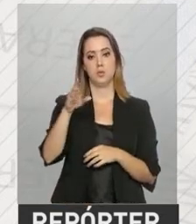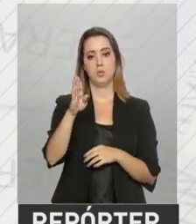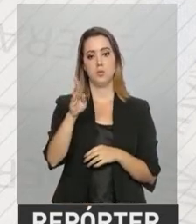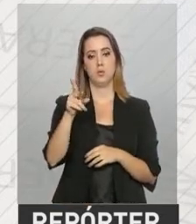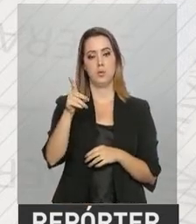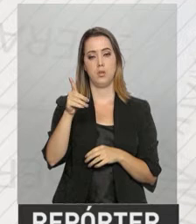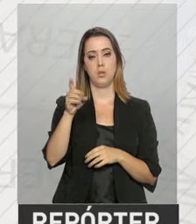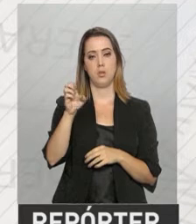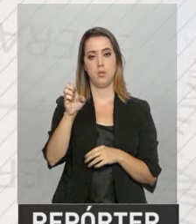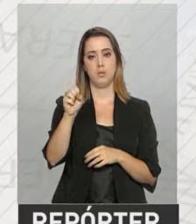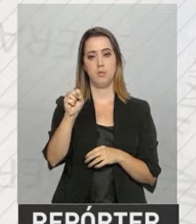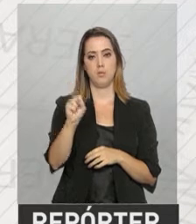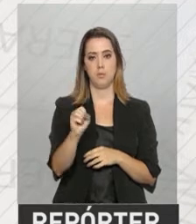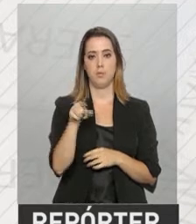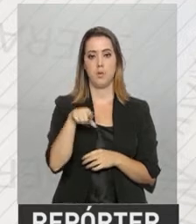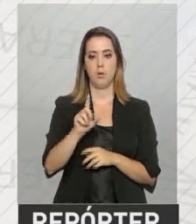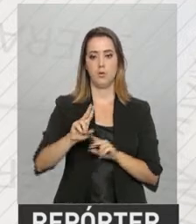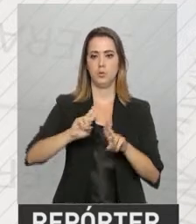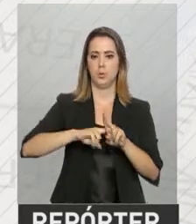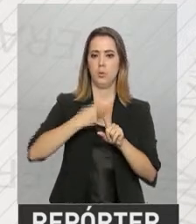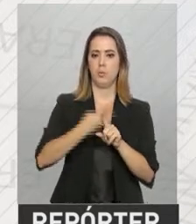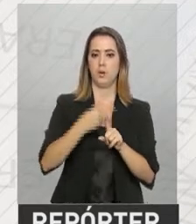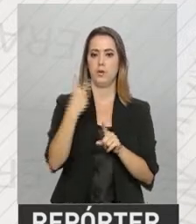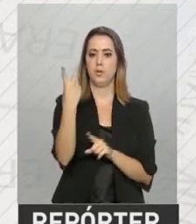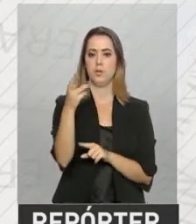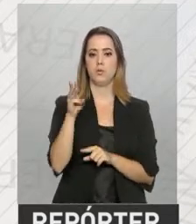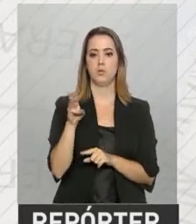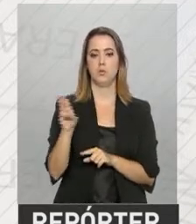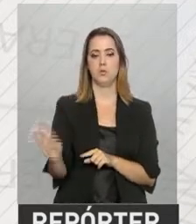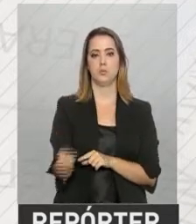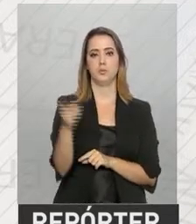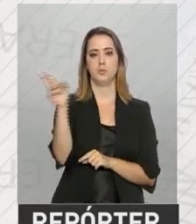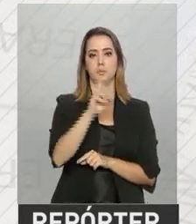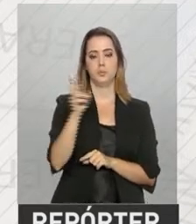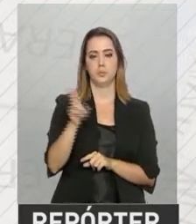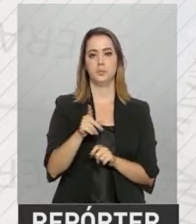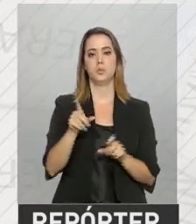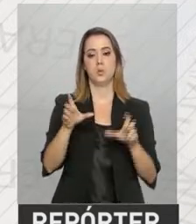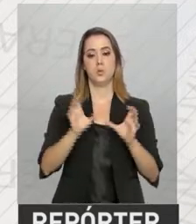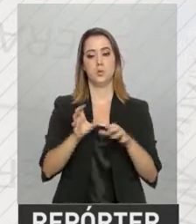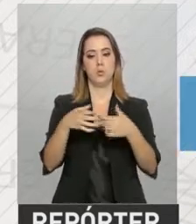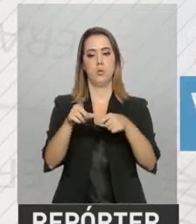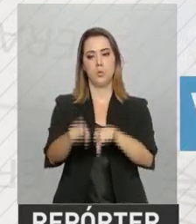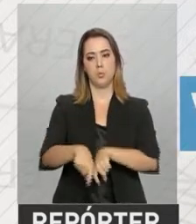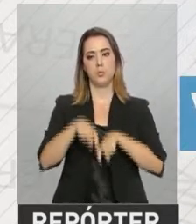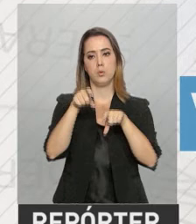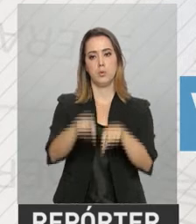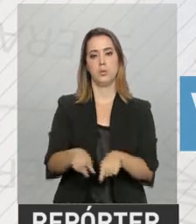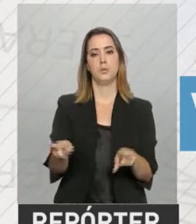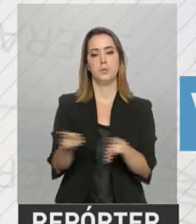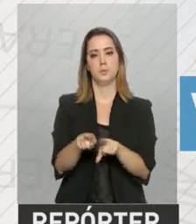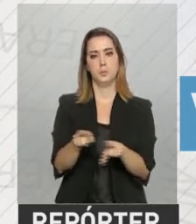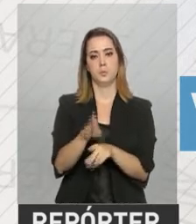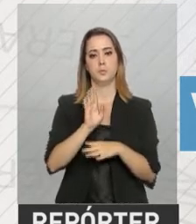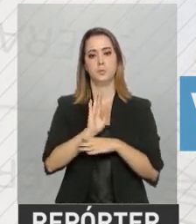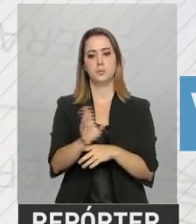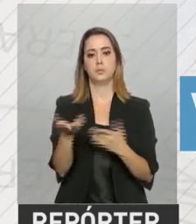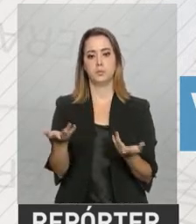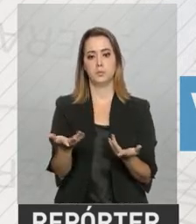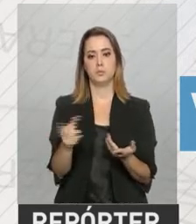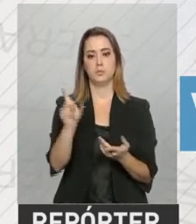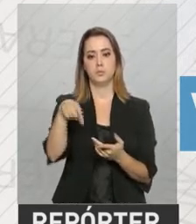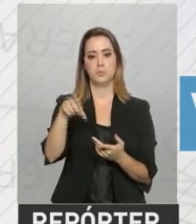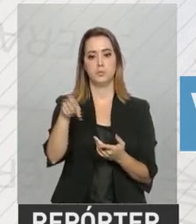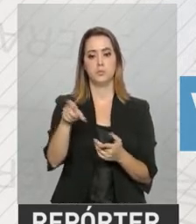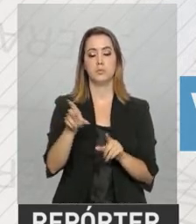e chegar a 2 milhões de mas os produtores rurais também vão ser beneficiados com a versão agro do